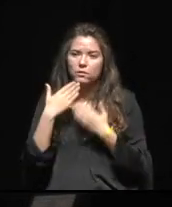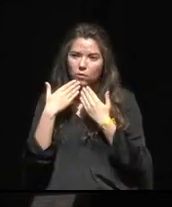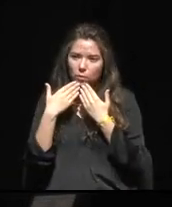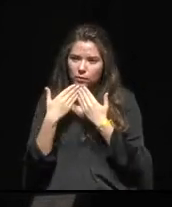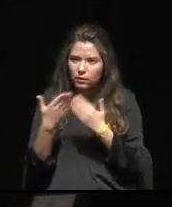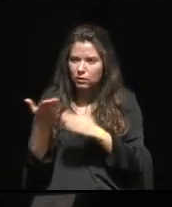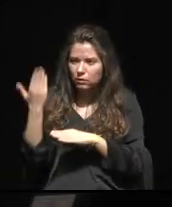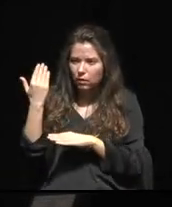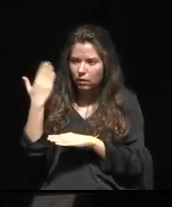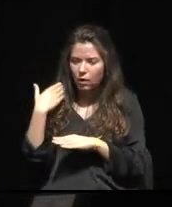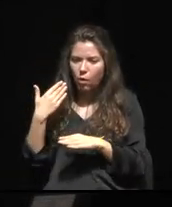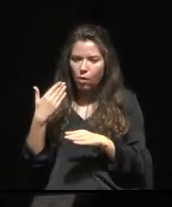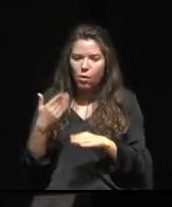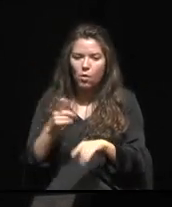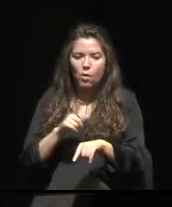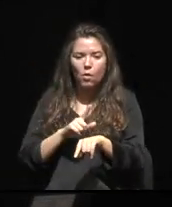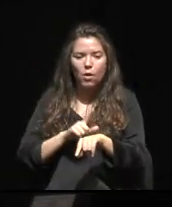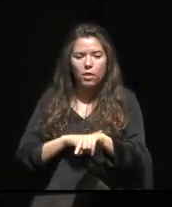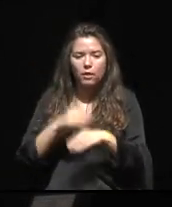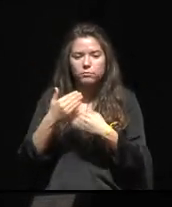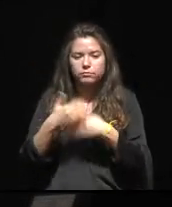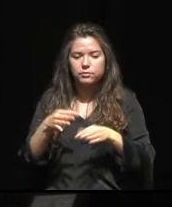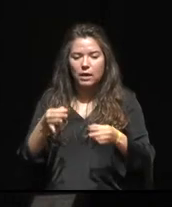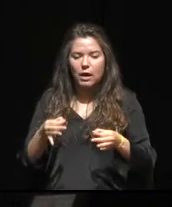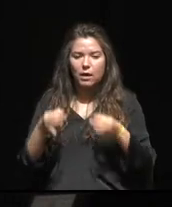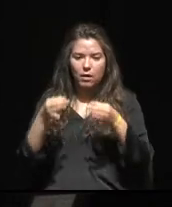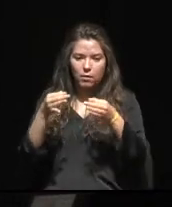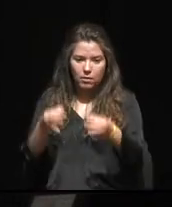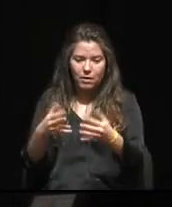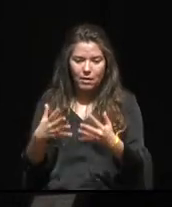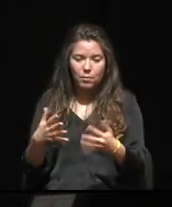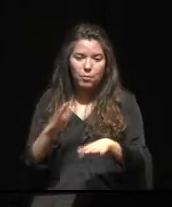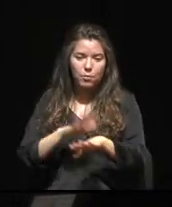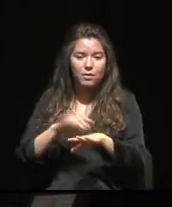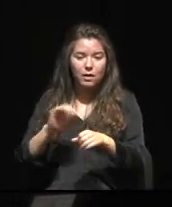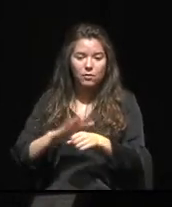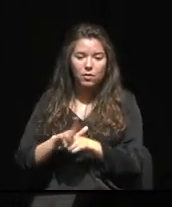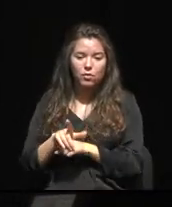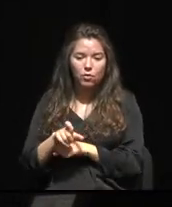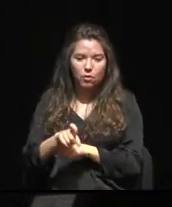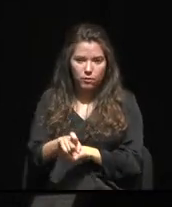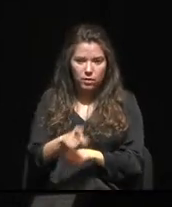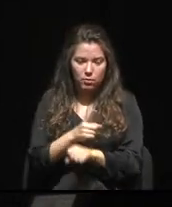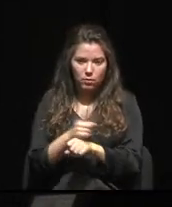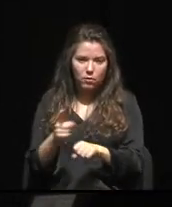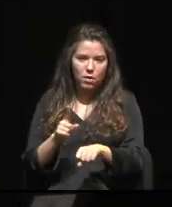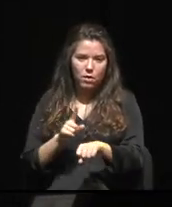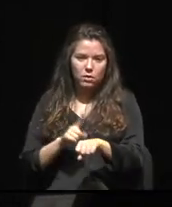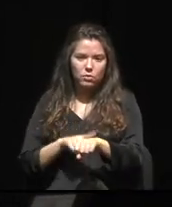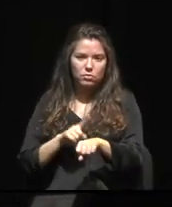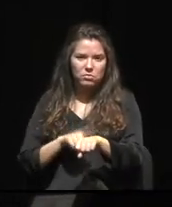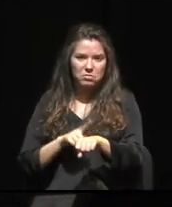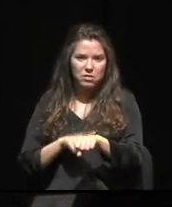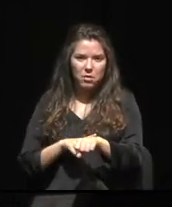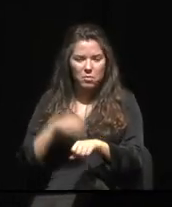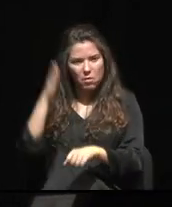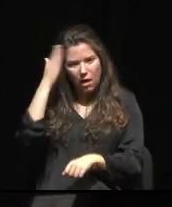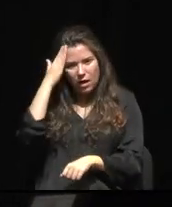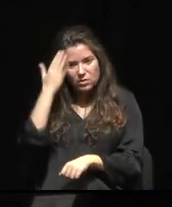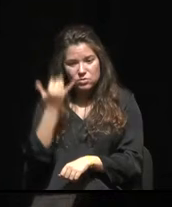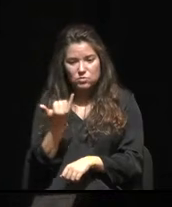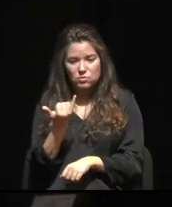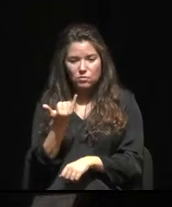recordo fazer uma prorrogação do prazo pós período do covid porque o contrato foi feito por um período Inicial Se não me engano de 20